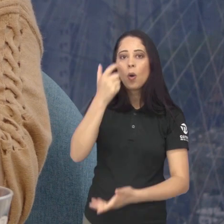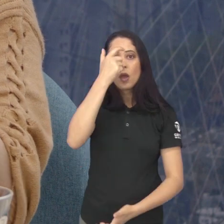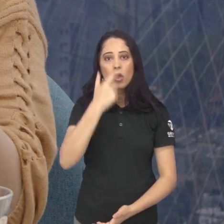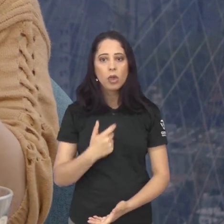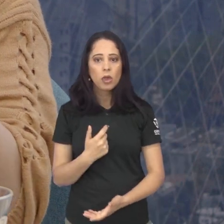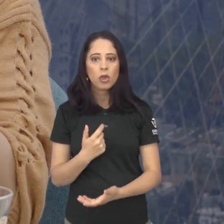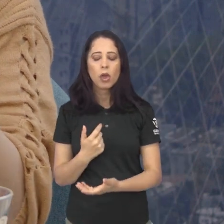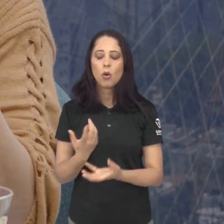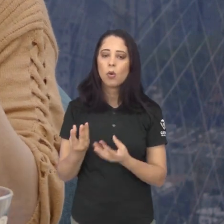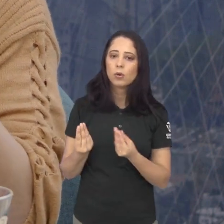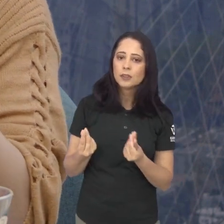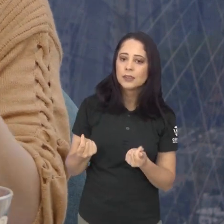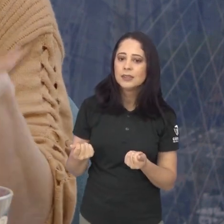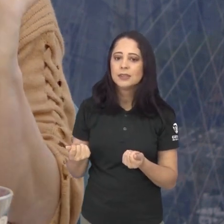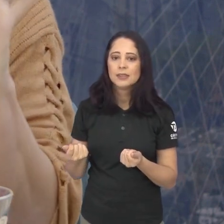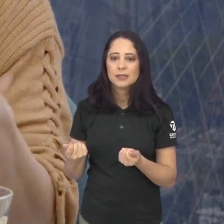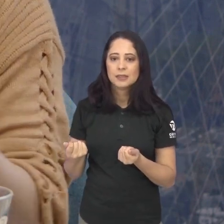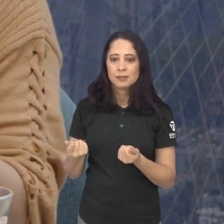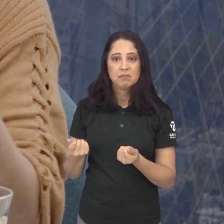ali meio que